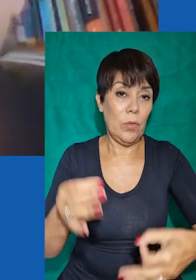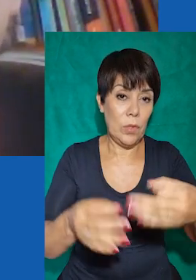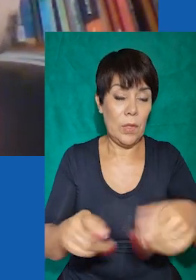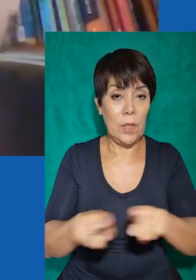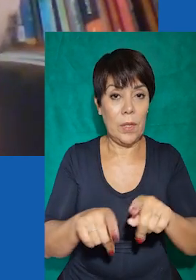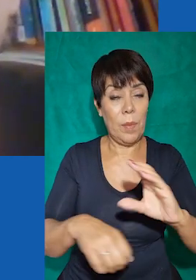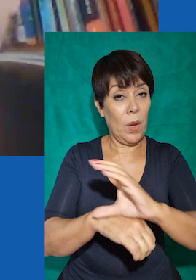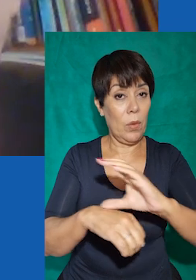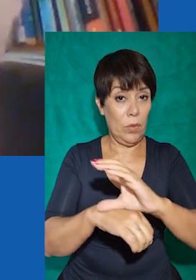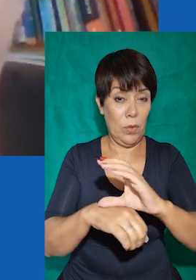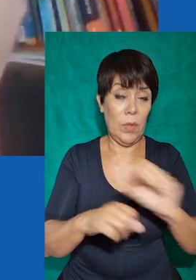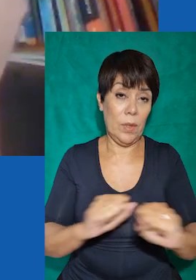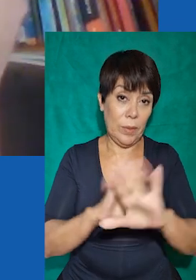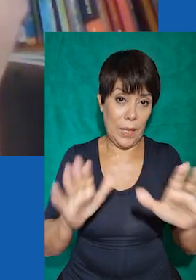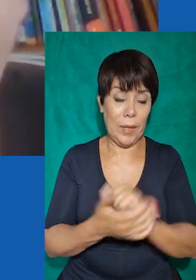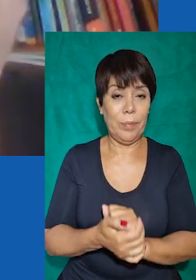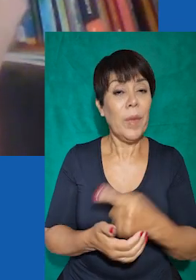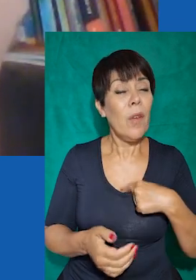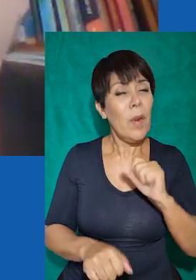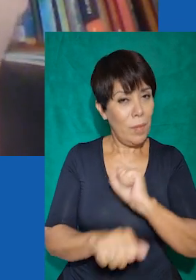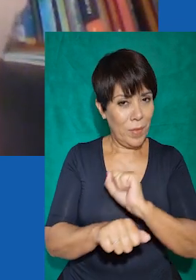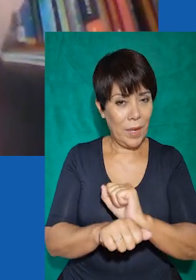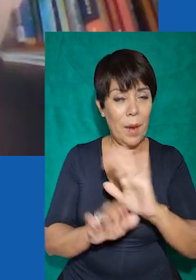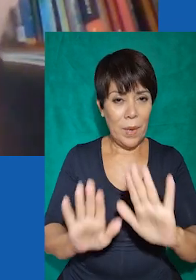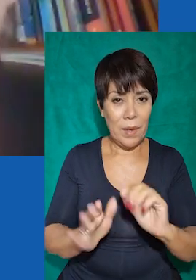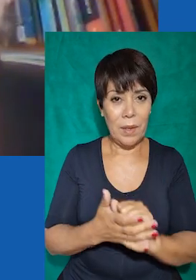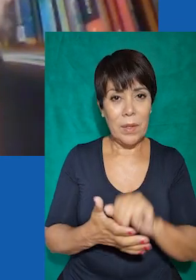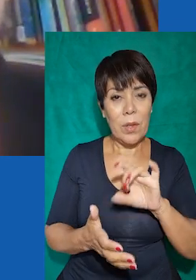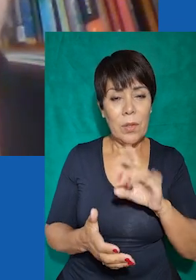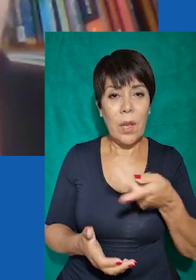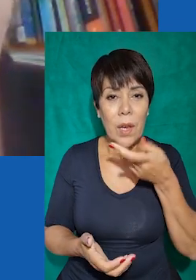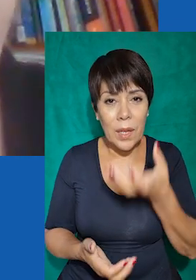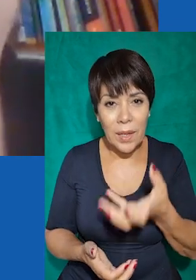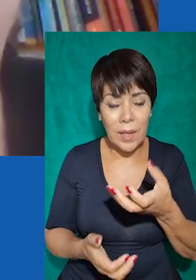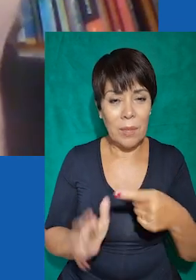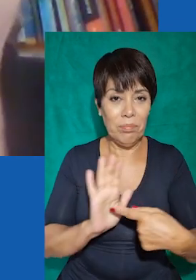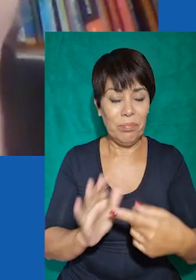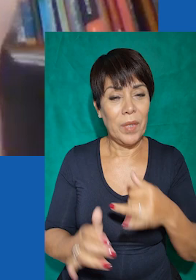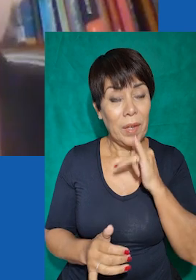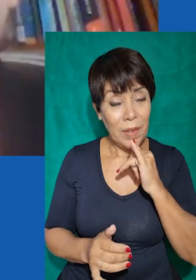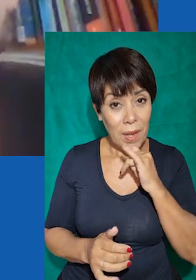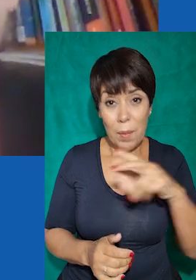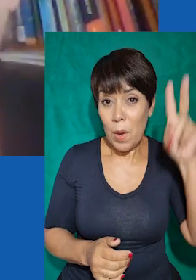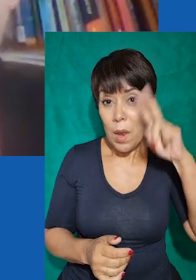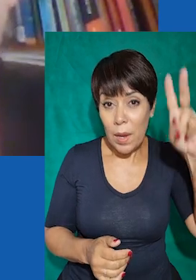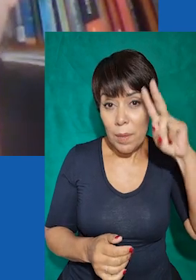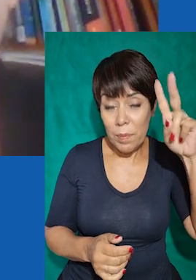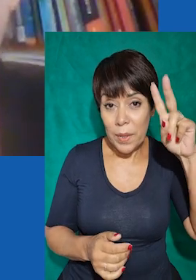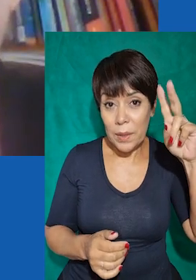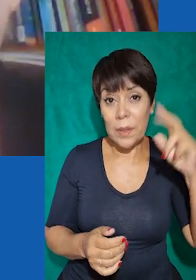conforme a Constituição, evidentemente. Eu vou parar por aqui, eu só queria, com alguns desses exemplos, e